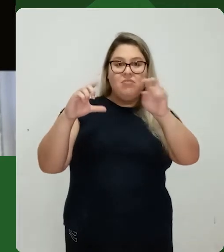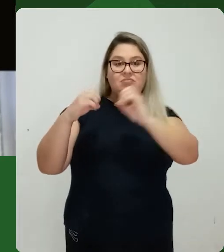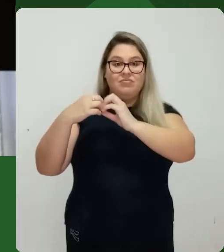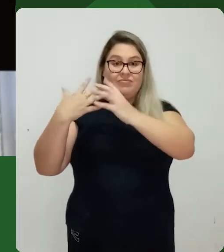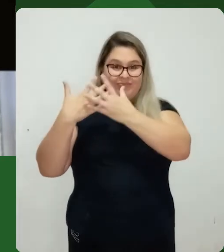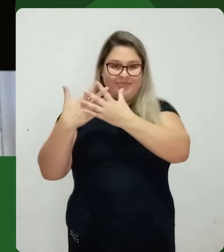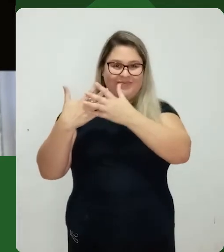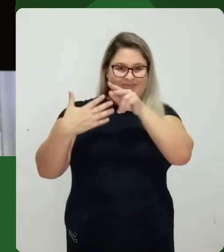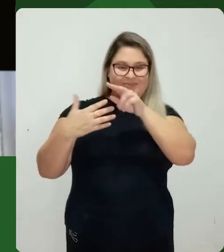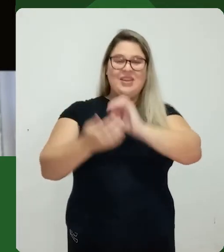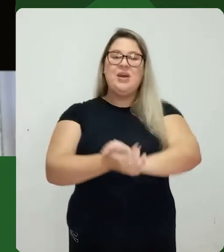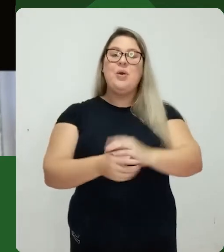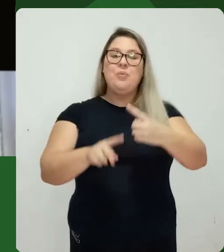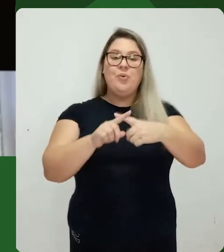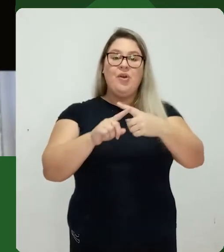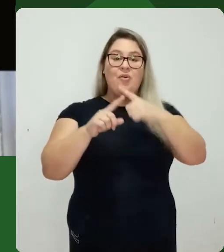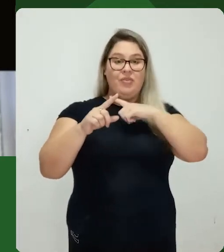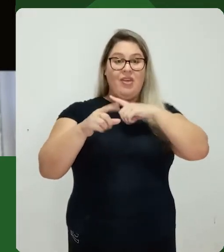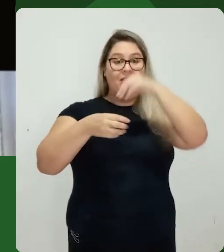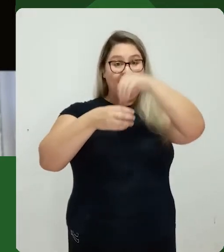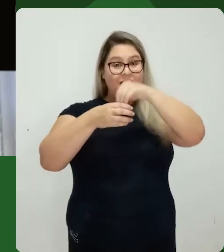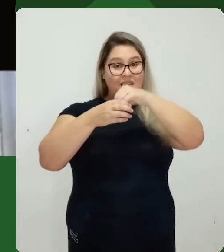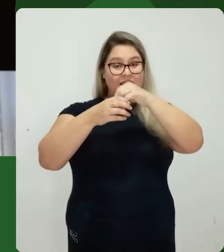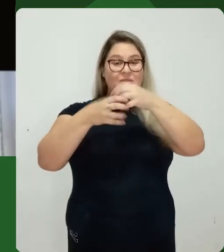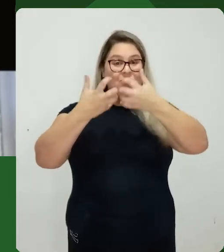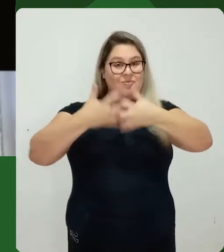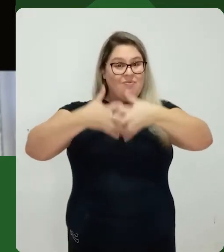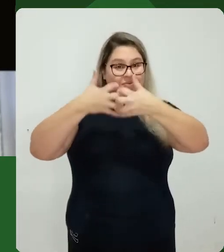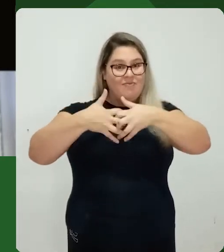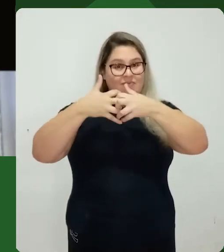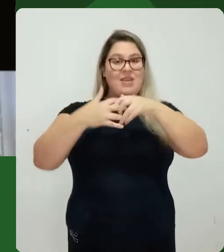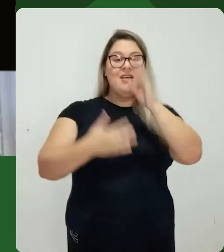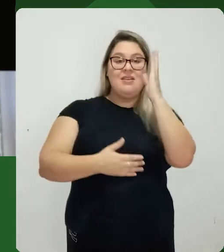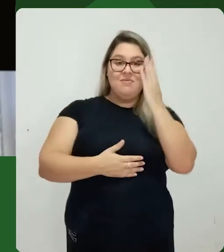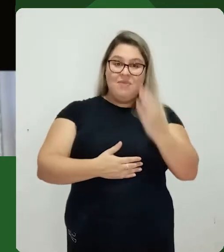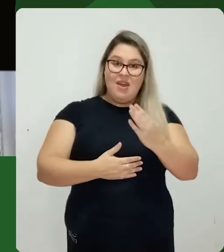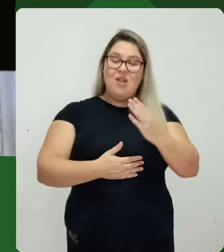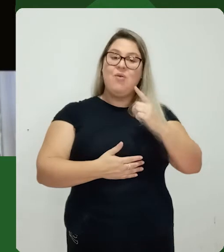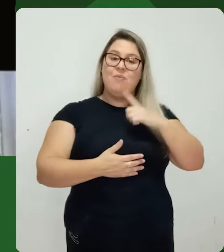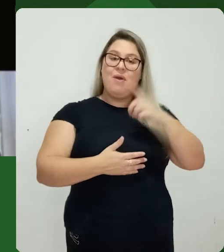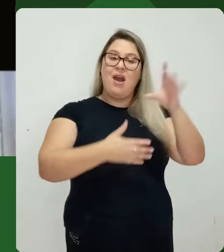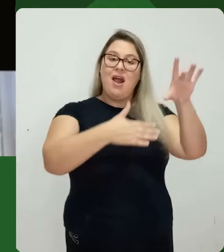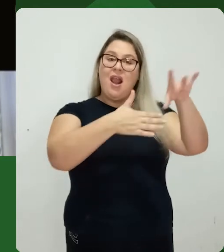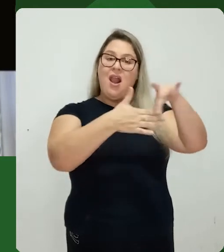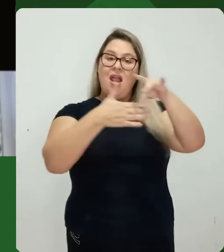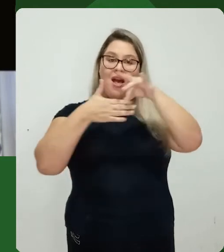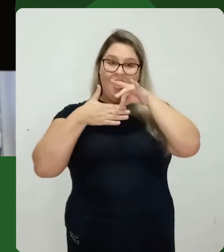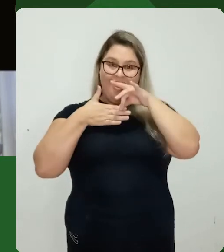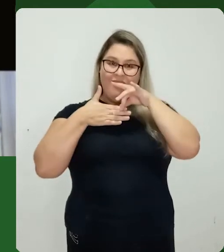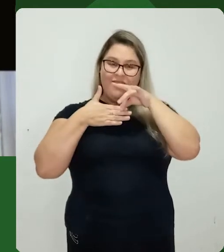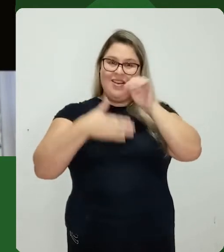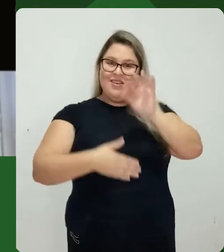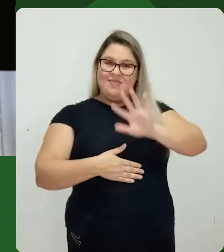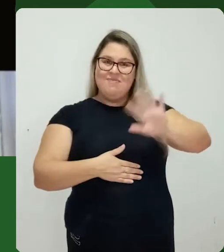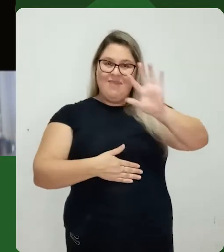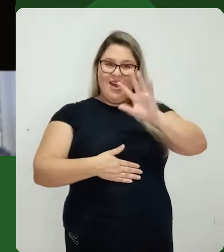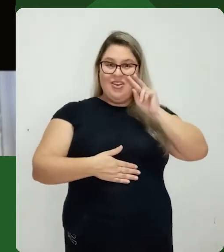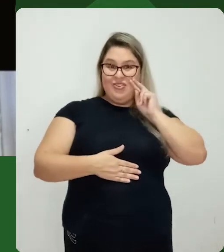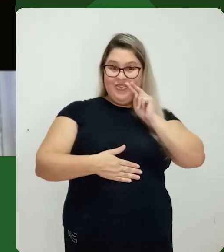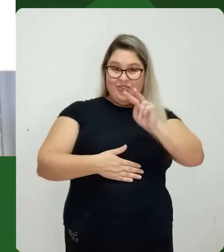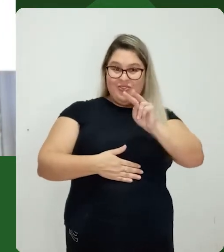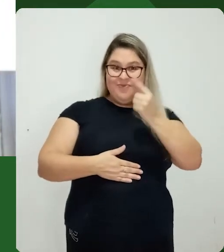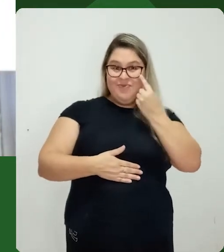ver o slide, porque eu tenho esse jogo todo de espelhos que leva a imagem ali para o visor